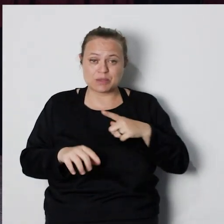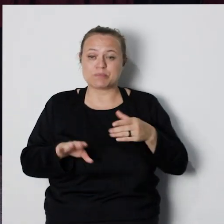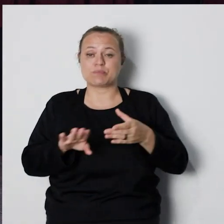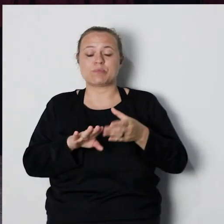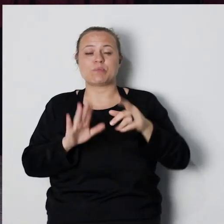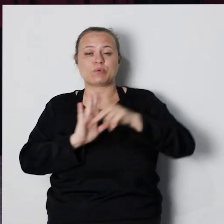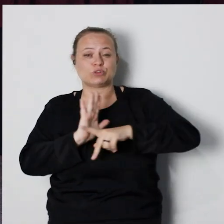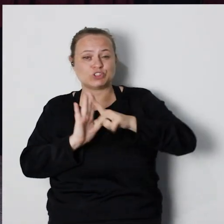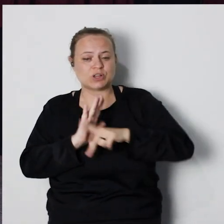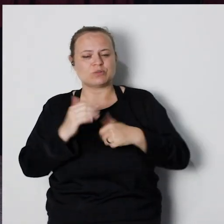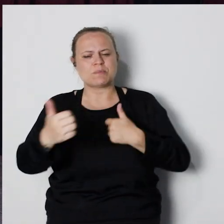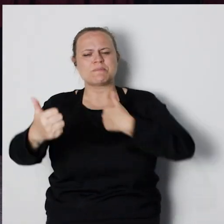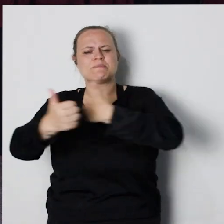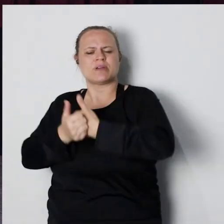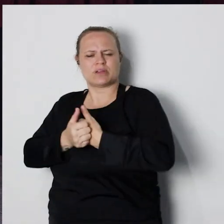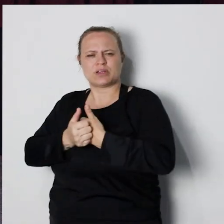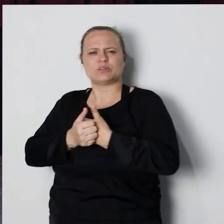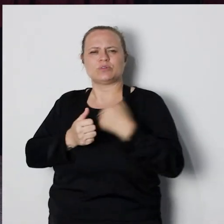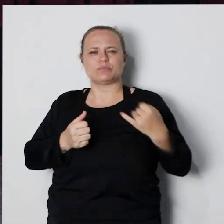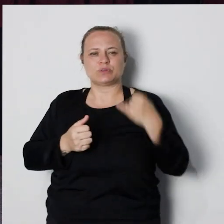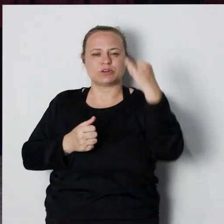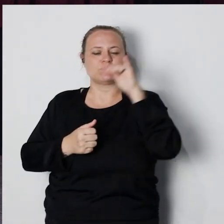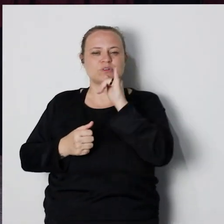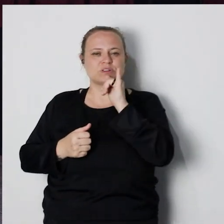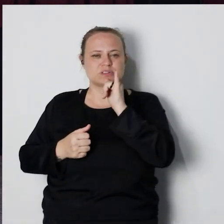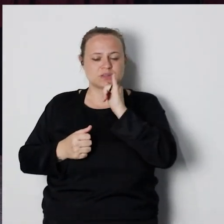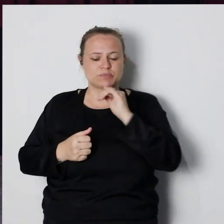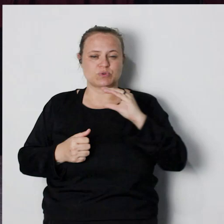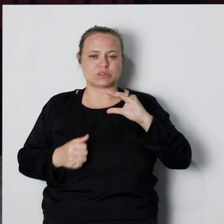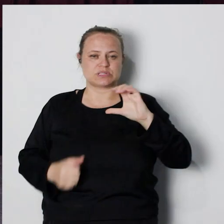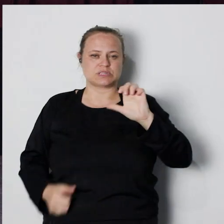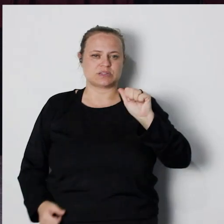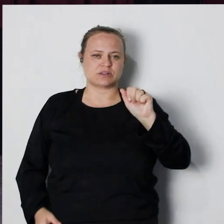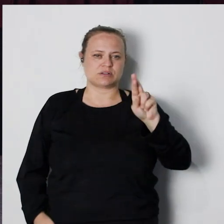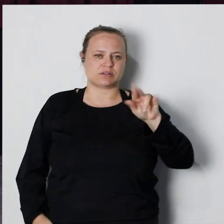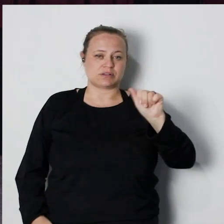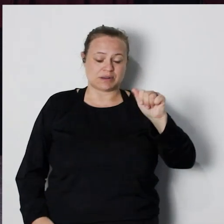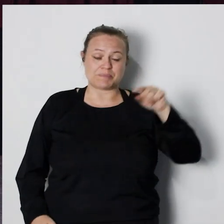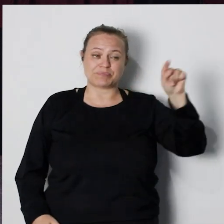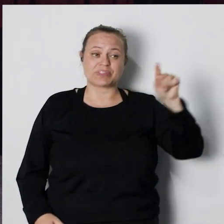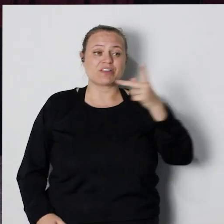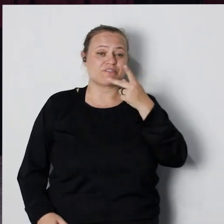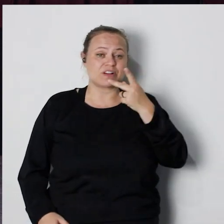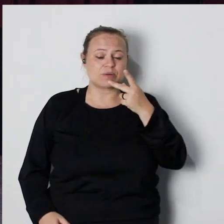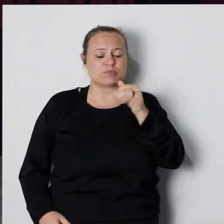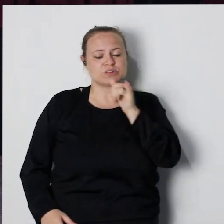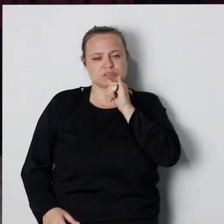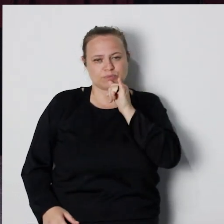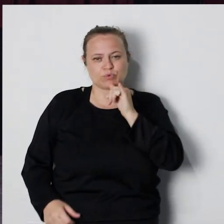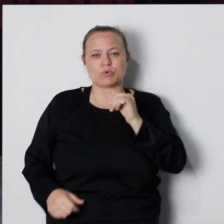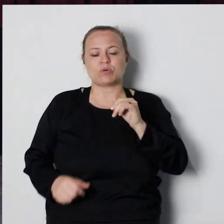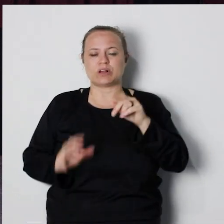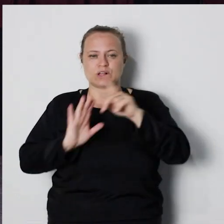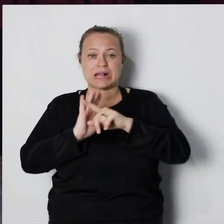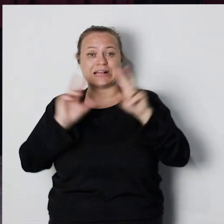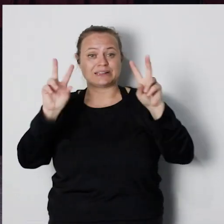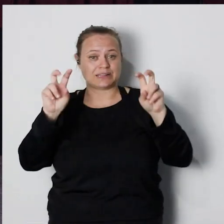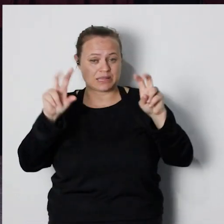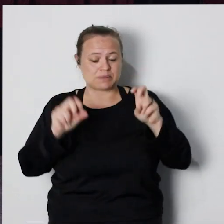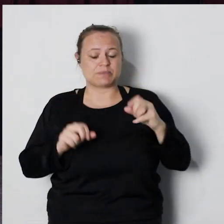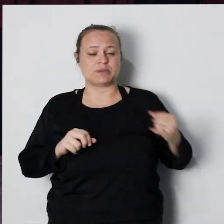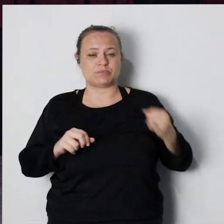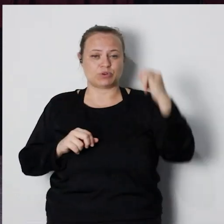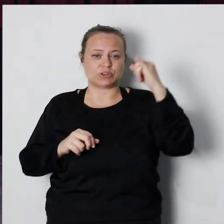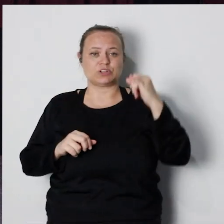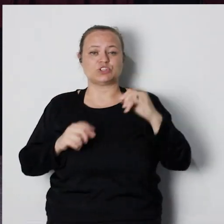em contratar consultoria, eu acho que a gente tem projetos e possibilidades de aproximação importantes, né? Ceará, eu acabei